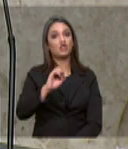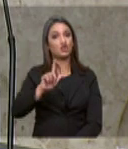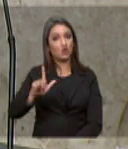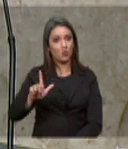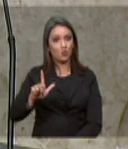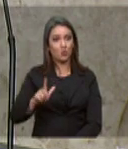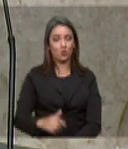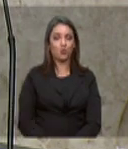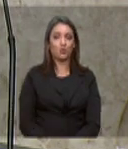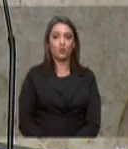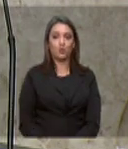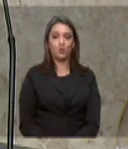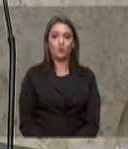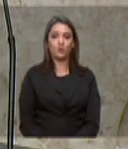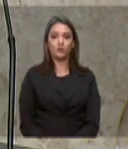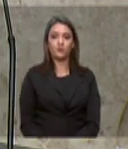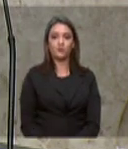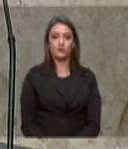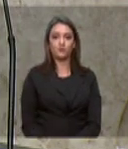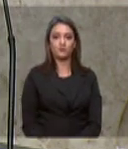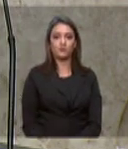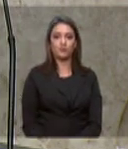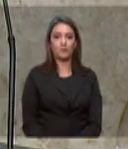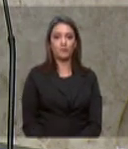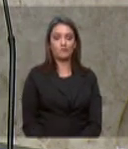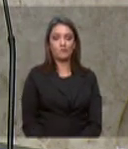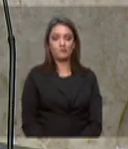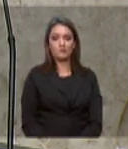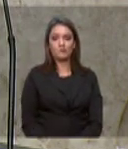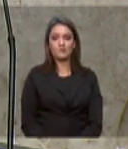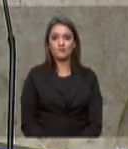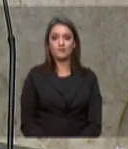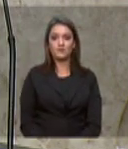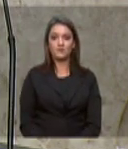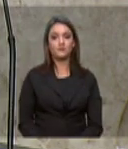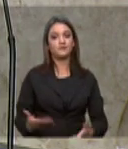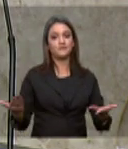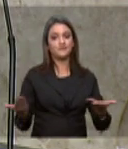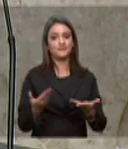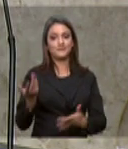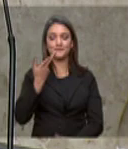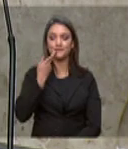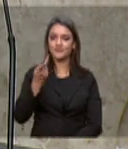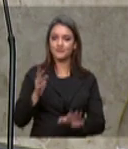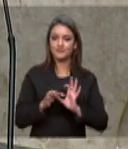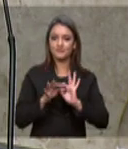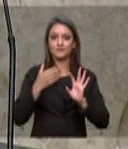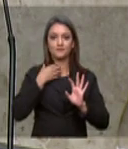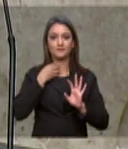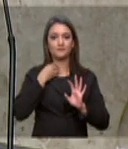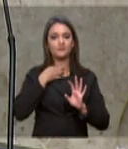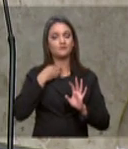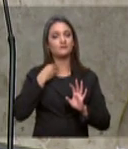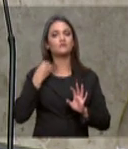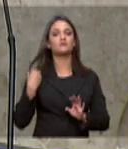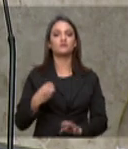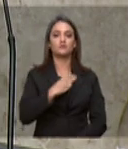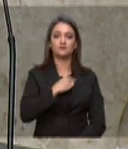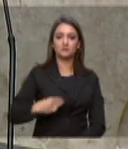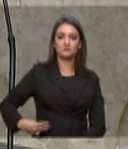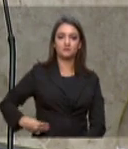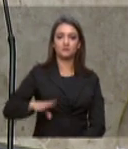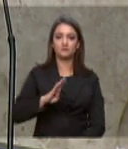Agora eu concedo a palavra A Sua Excelência, o ministro Bruno Bianco